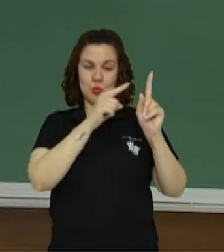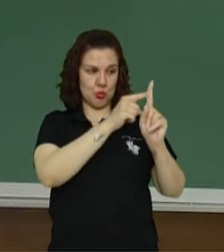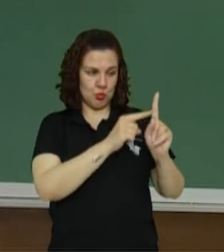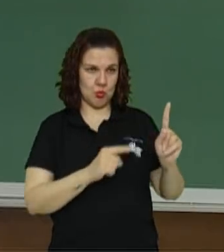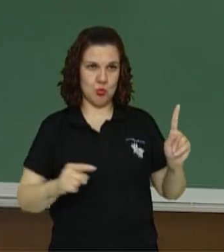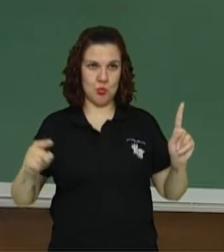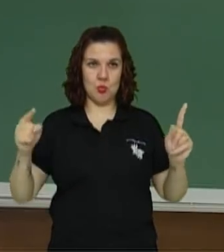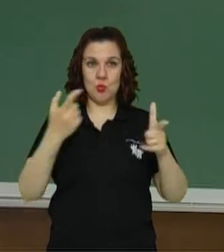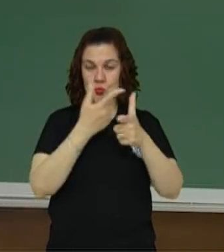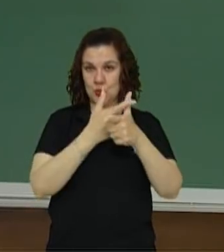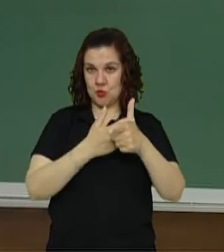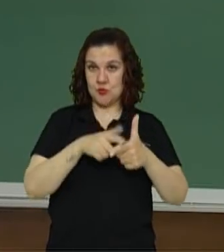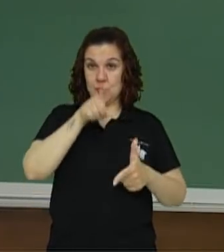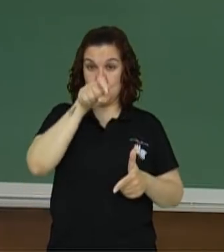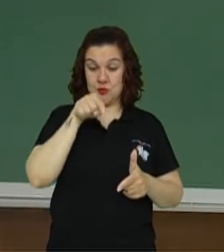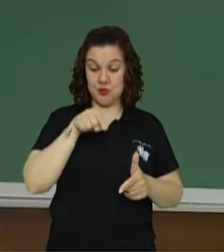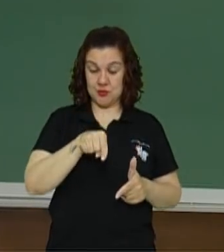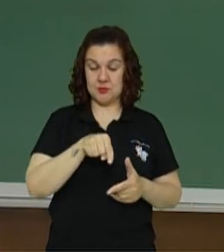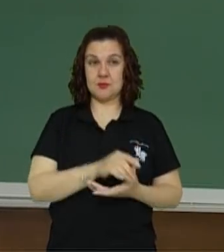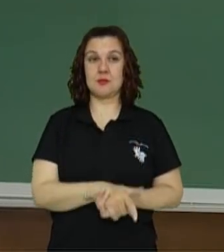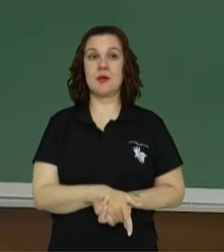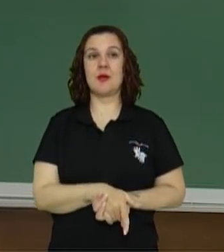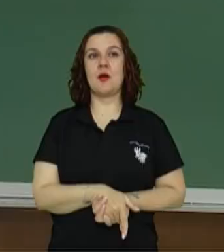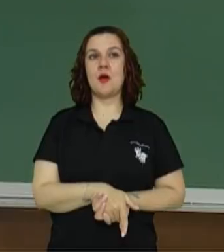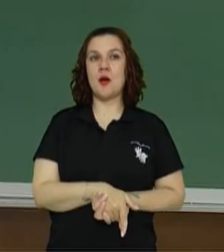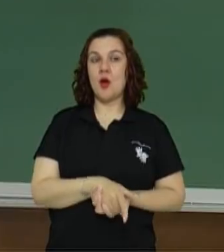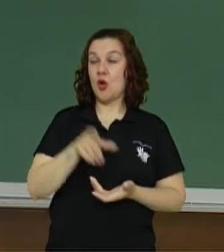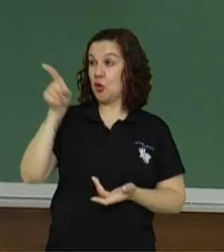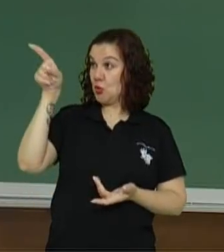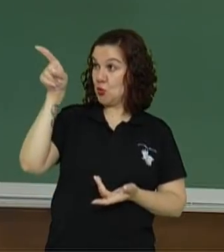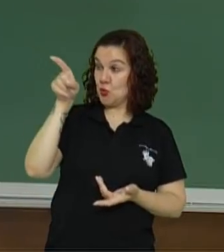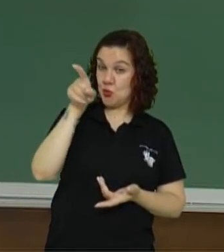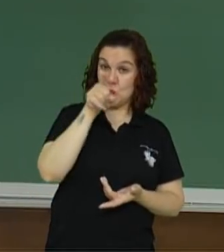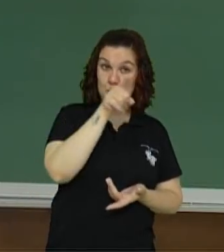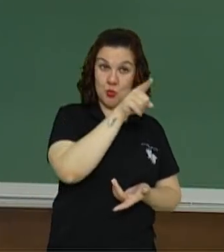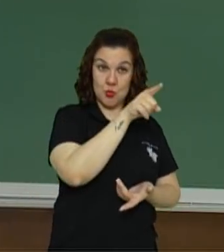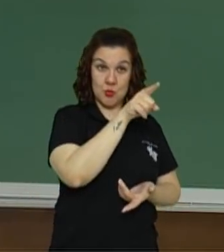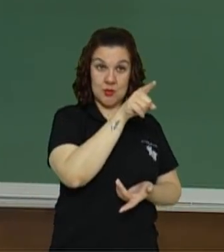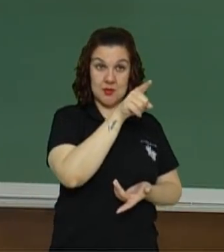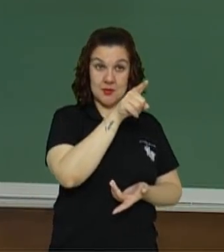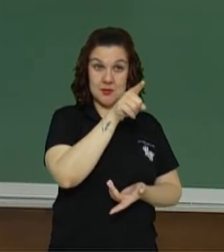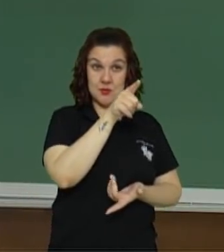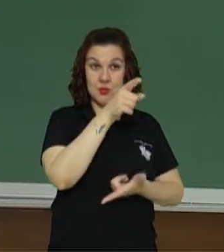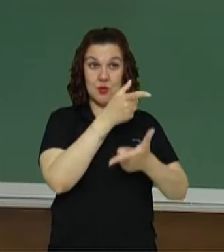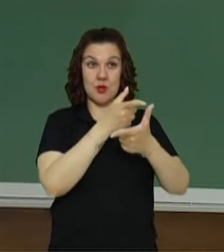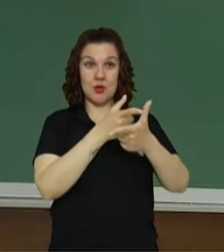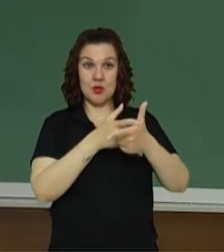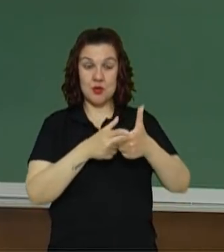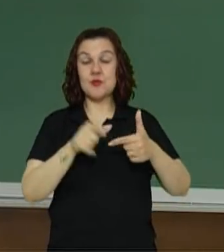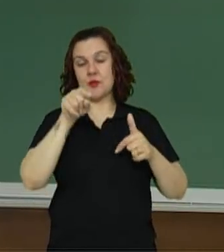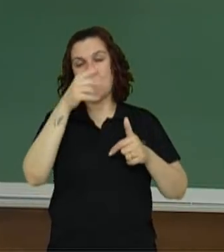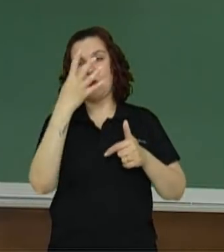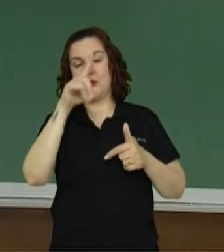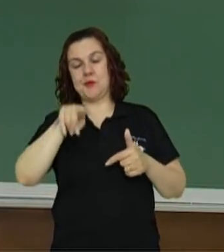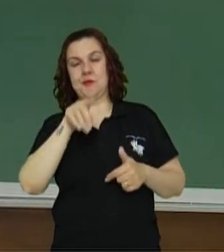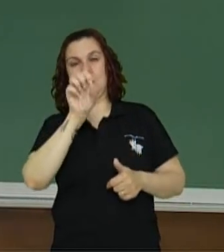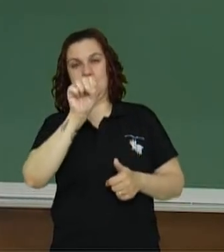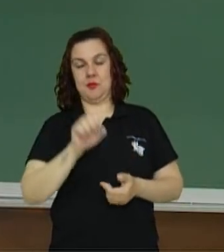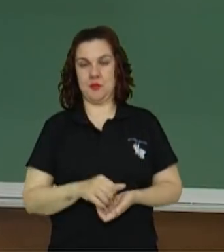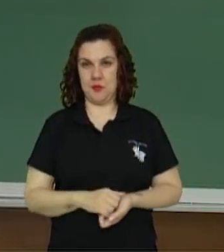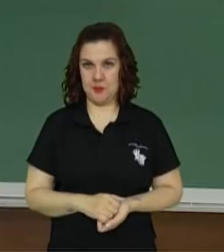e divido por x. E agora eu tenho que pegar todo esse valor aqui e dividir pelo correspondente de x, que